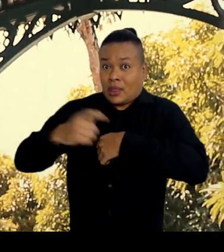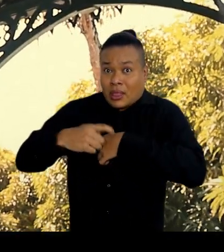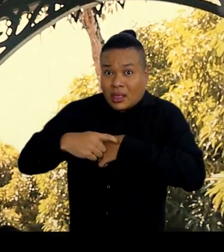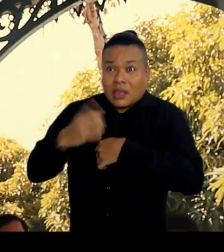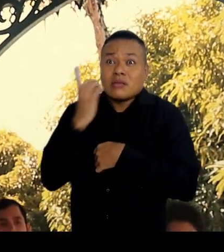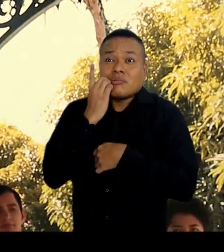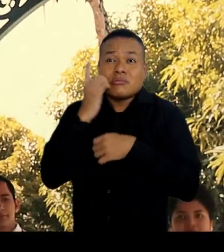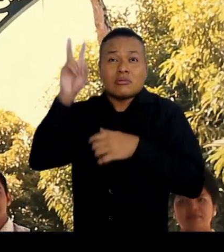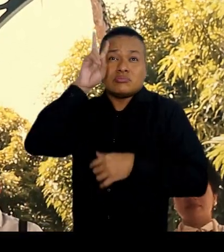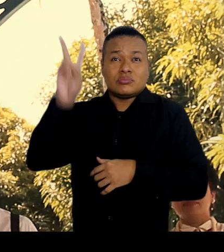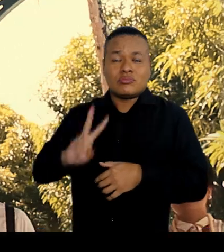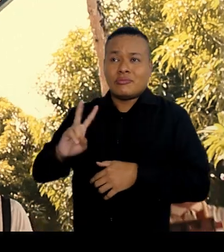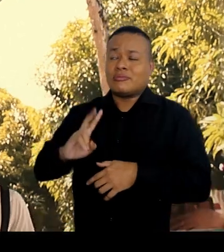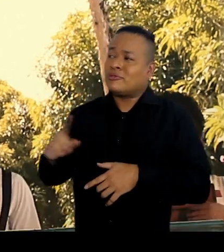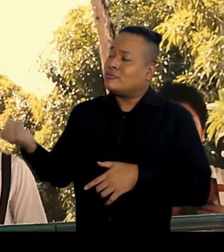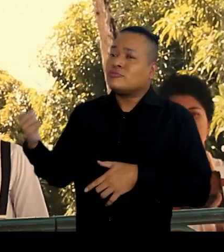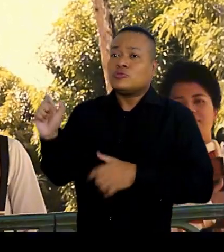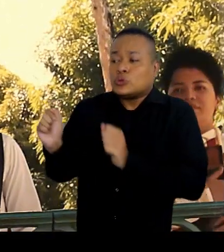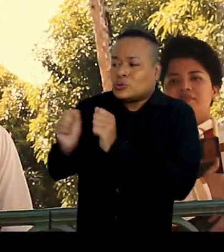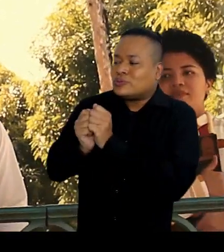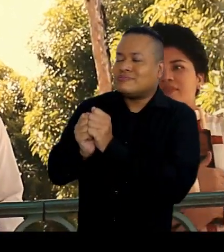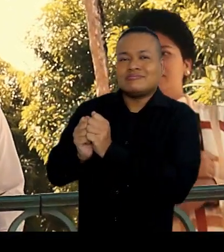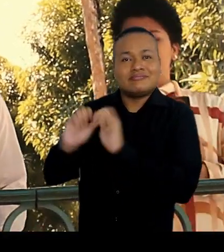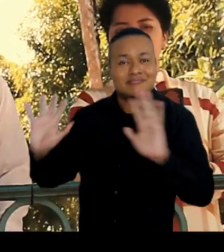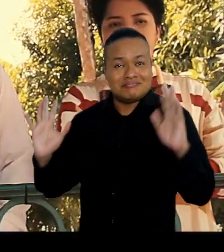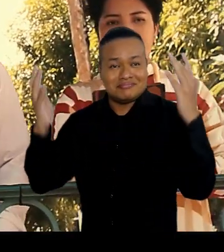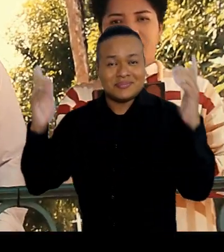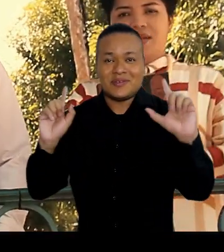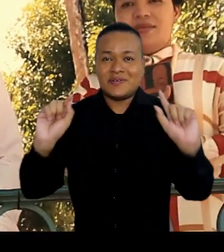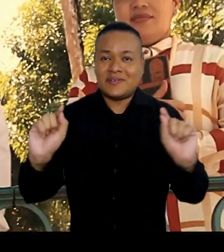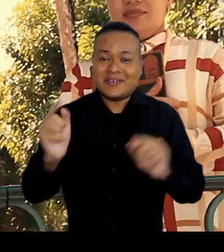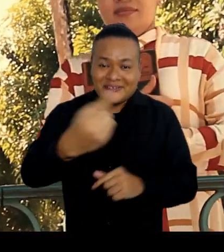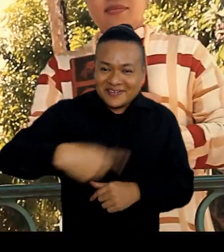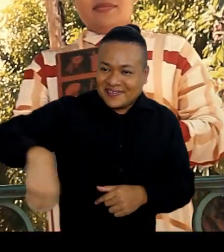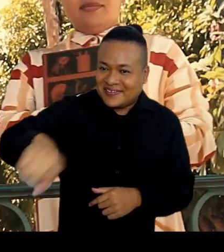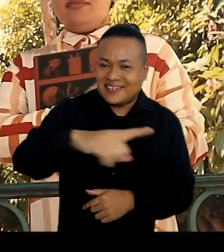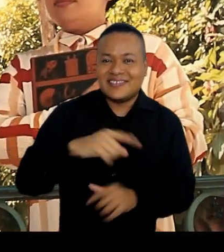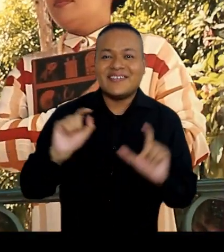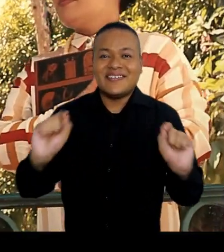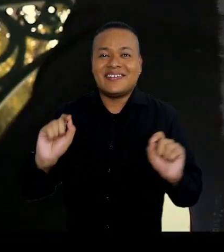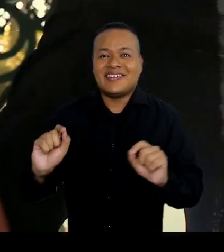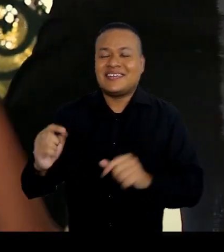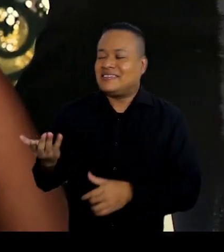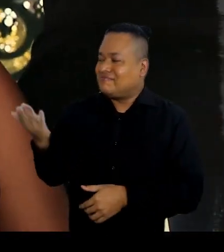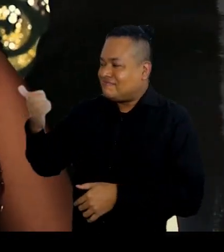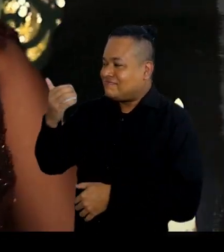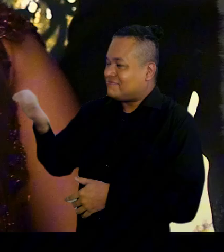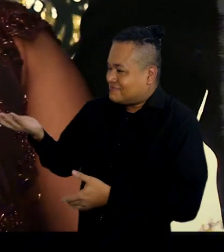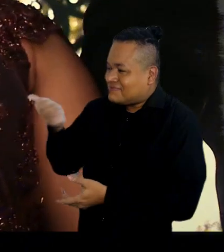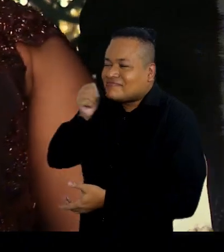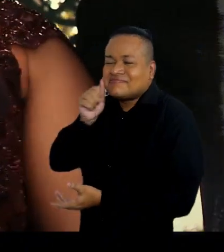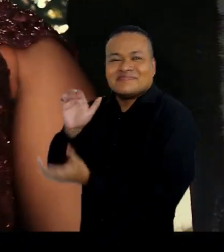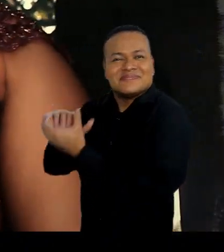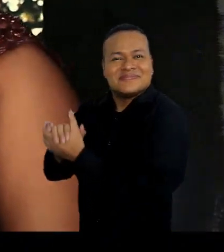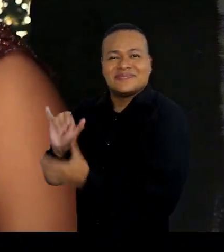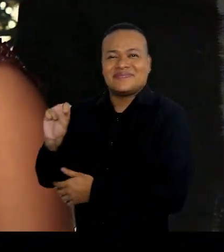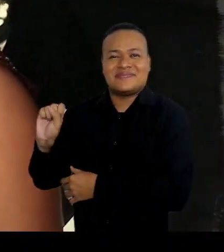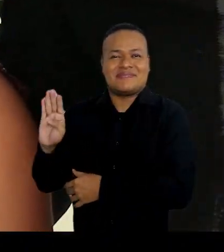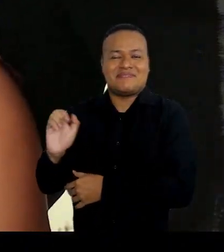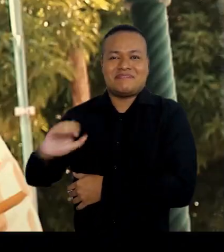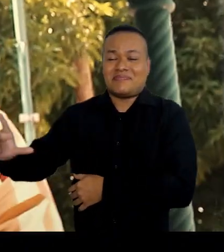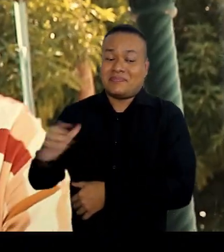Neste dia histórico, eu trouxe aqui para celebrar junto comigo e com vocês a minha amada esposa